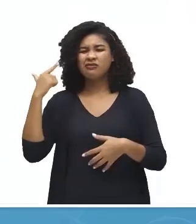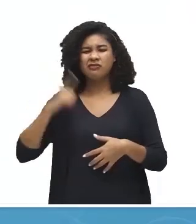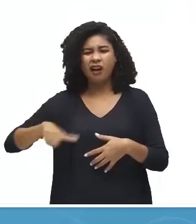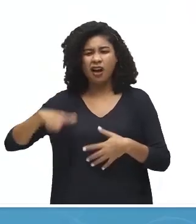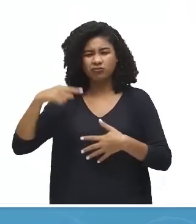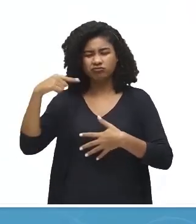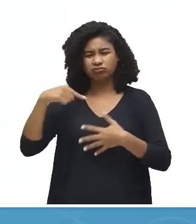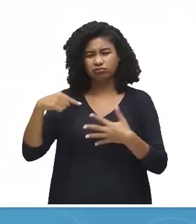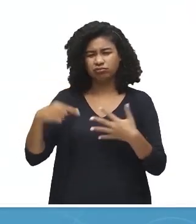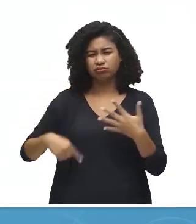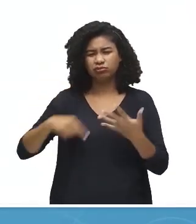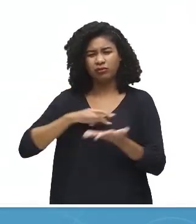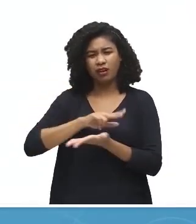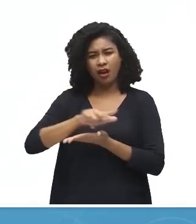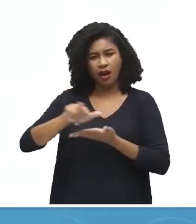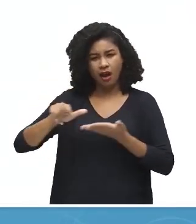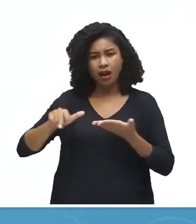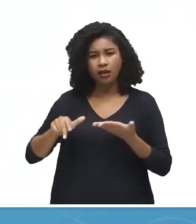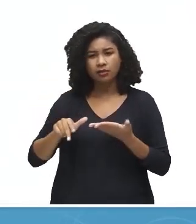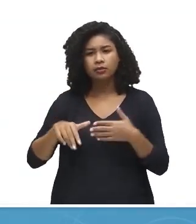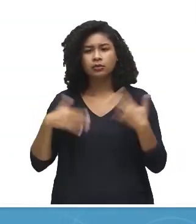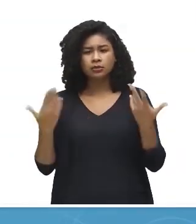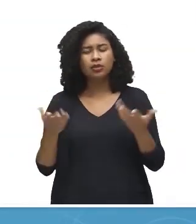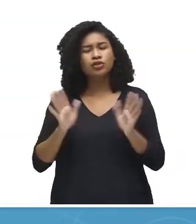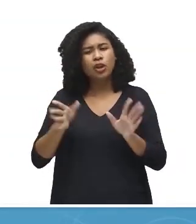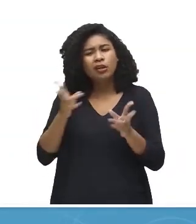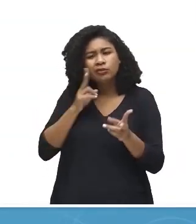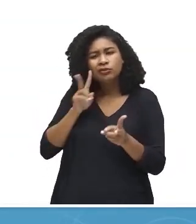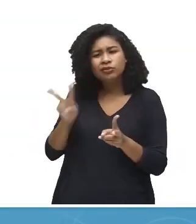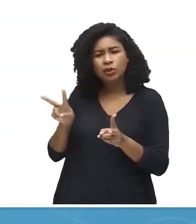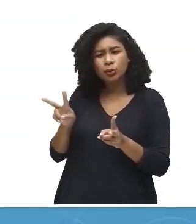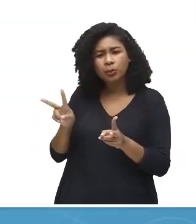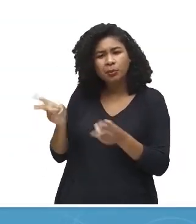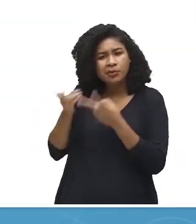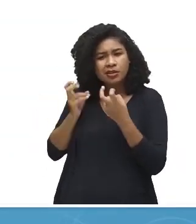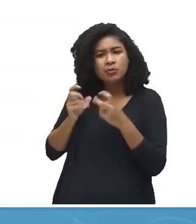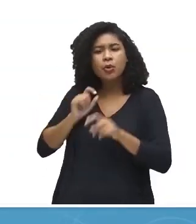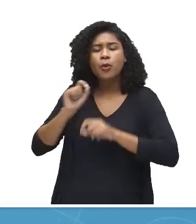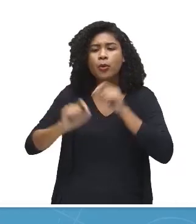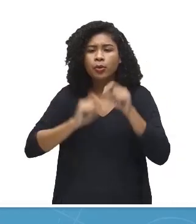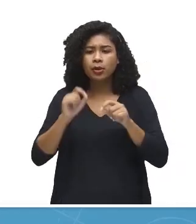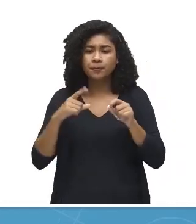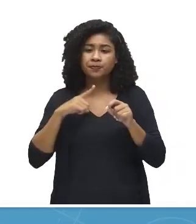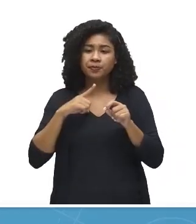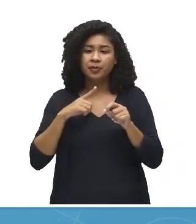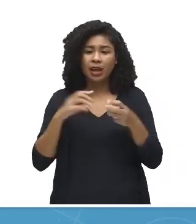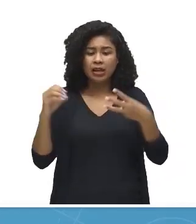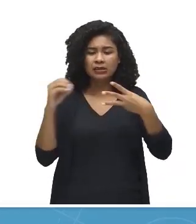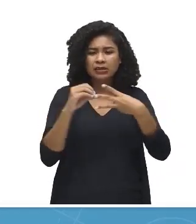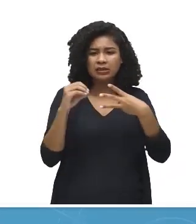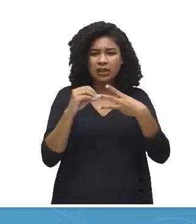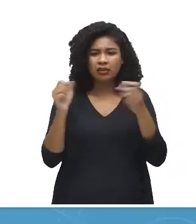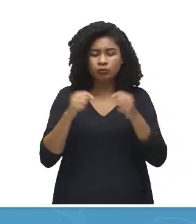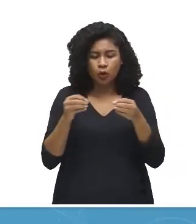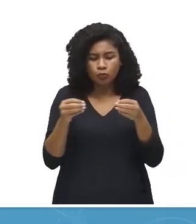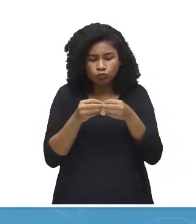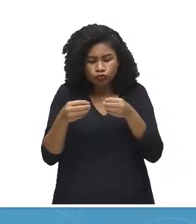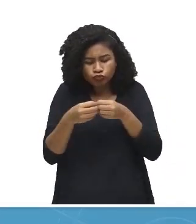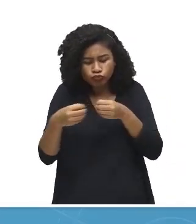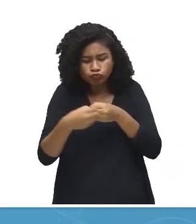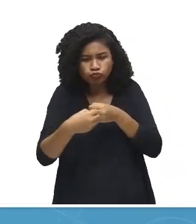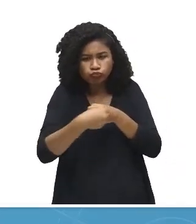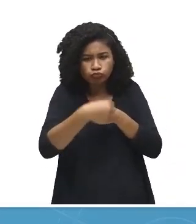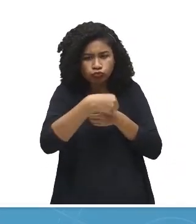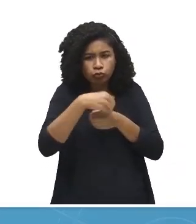às nossas glândulas, né? Então, a gente viu ali que as células do tecido epitelial, elas começam a se agrupar e formam